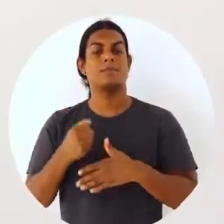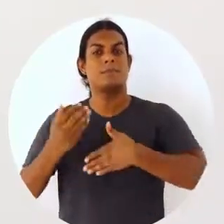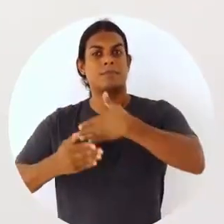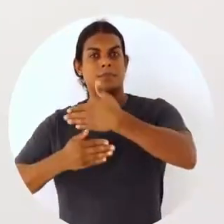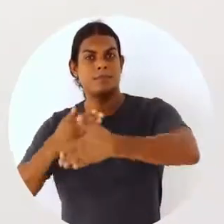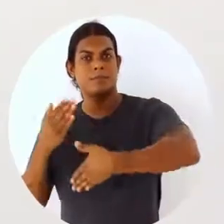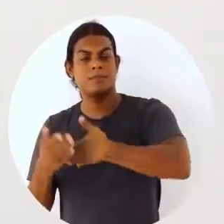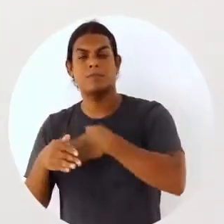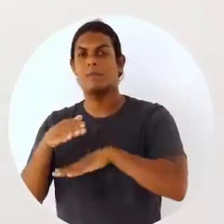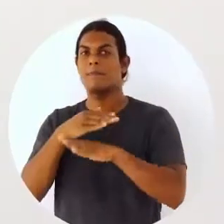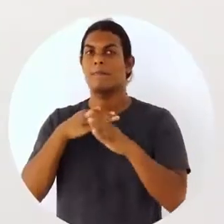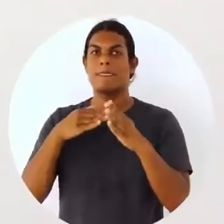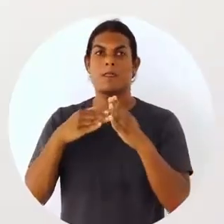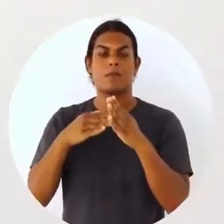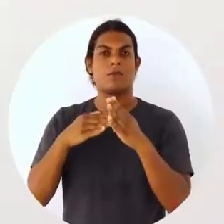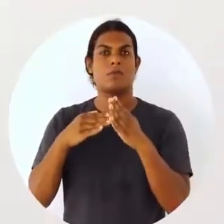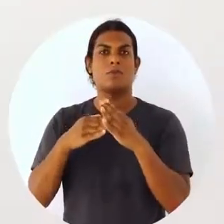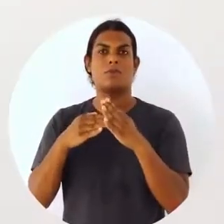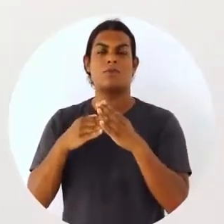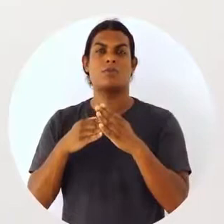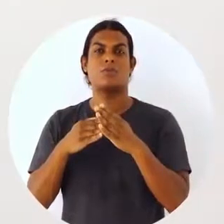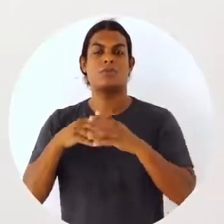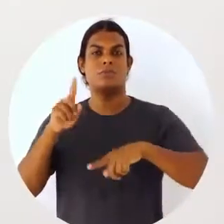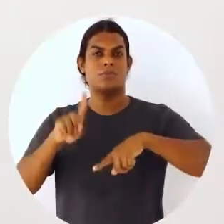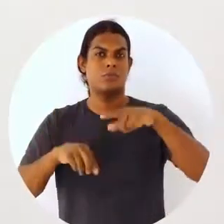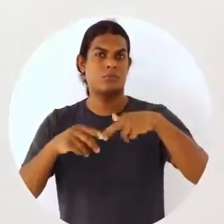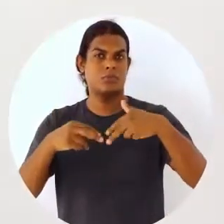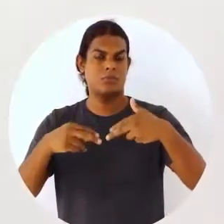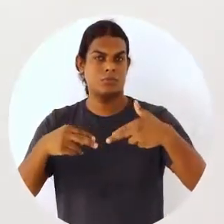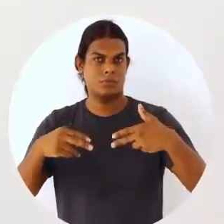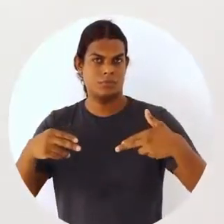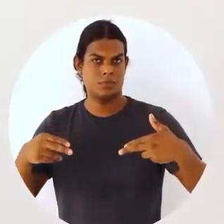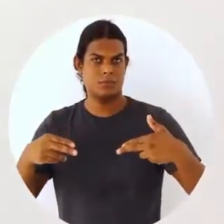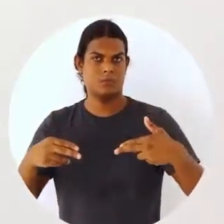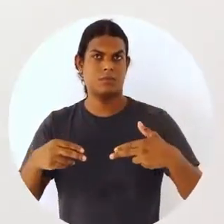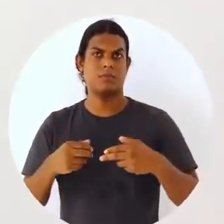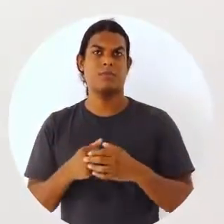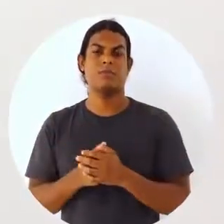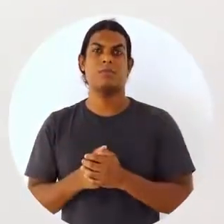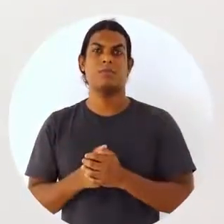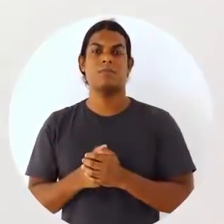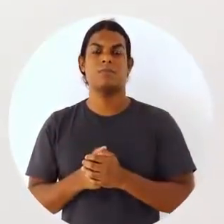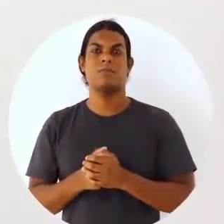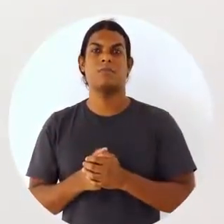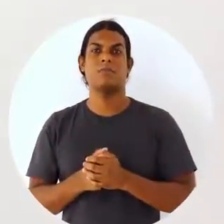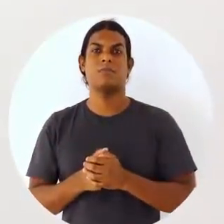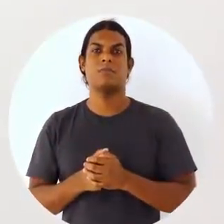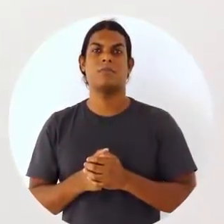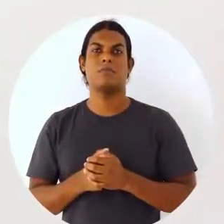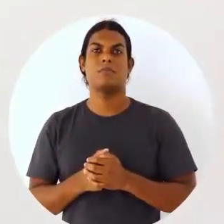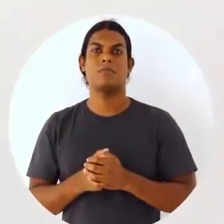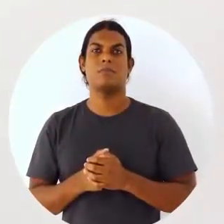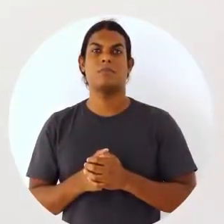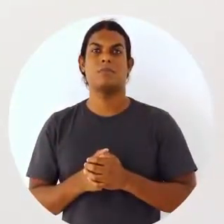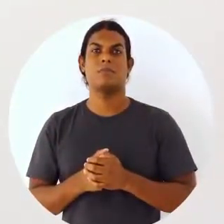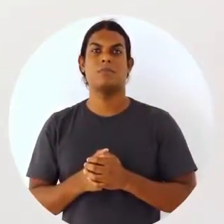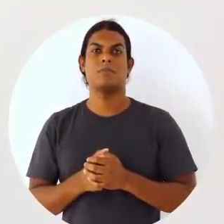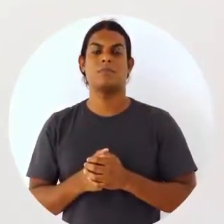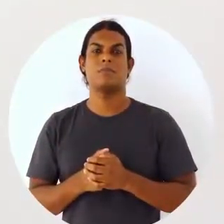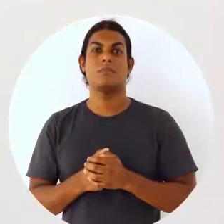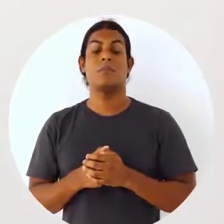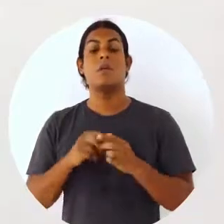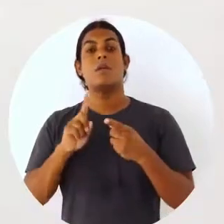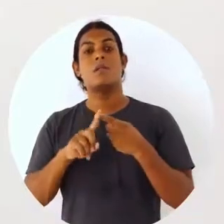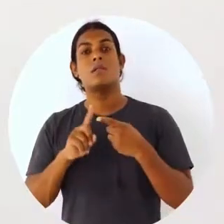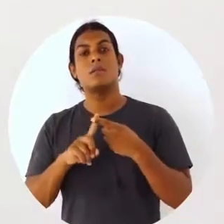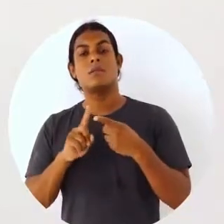desenvolviam todo o processo produtivo. Os produtos, de fato, eles eram únicos. Eles eram dono, uma coisa importante,